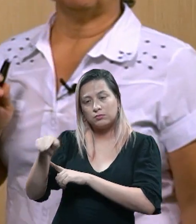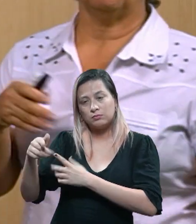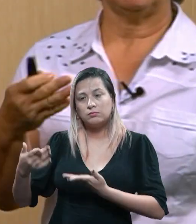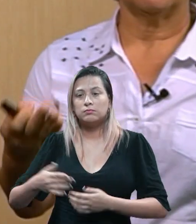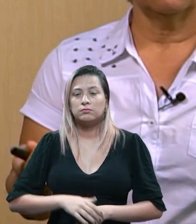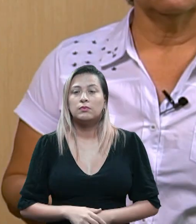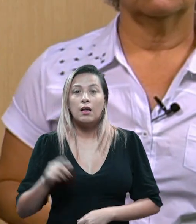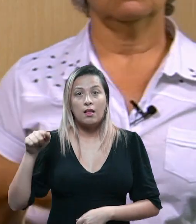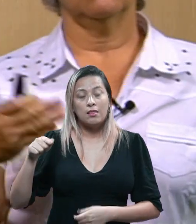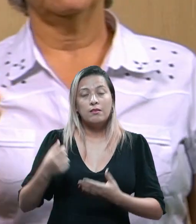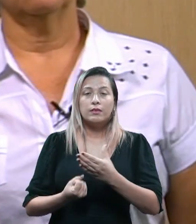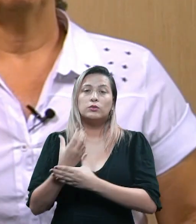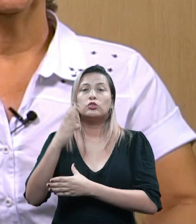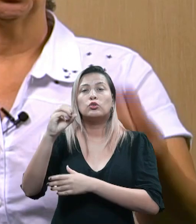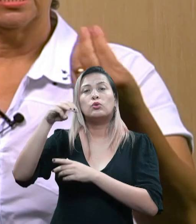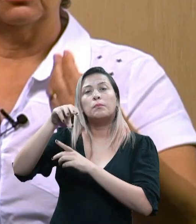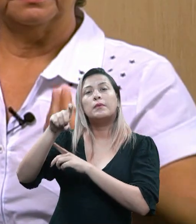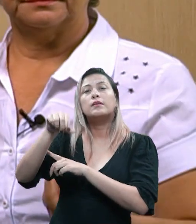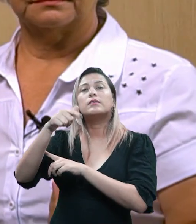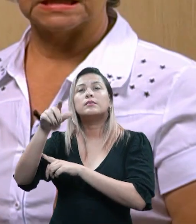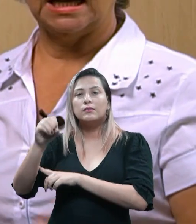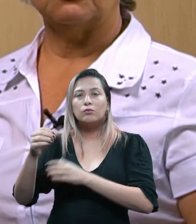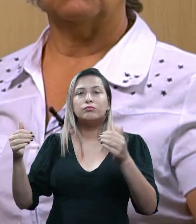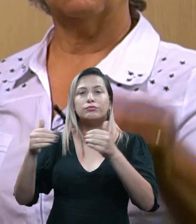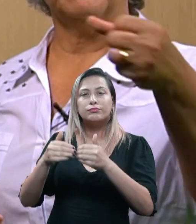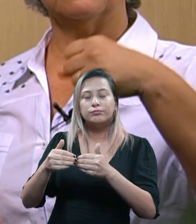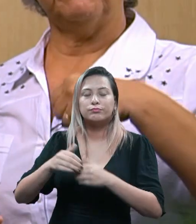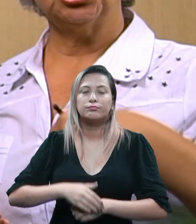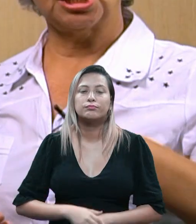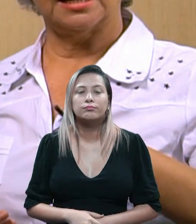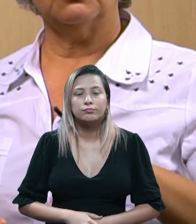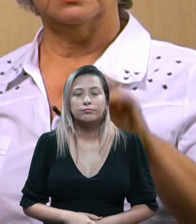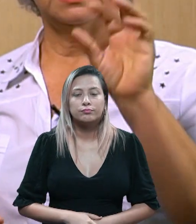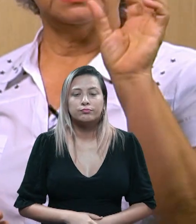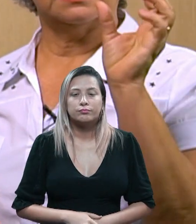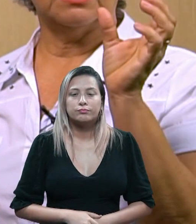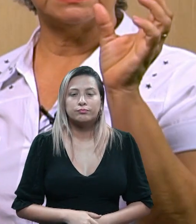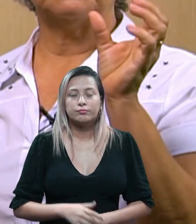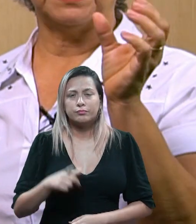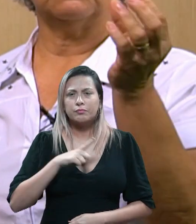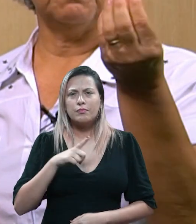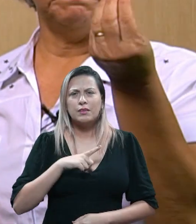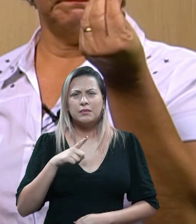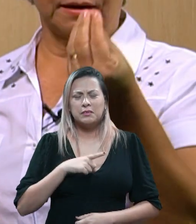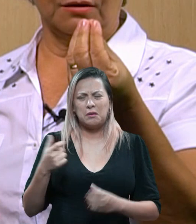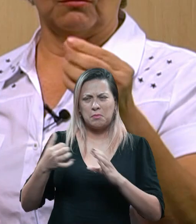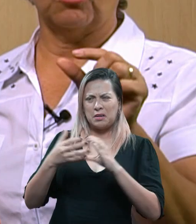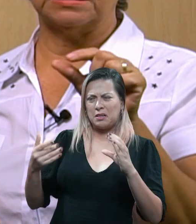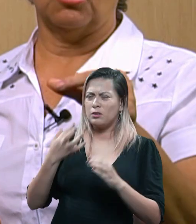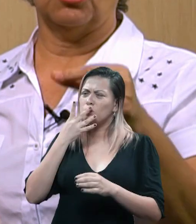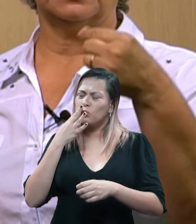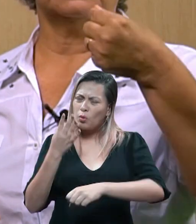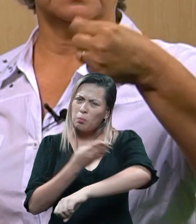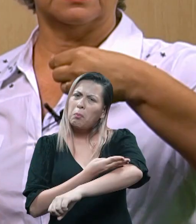um comedão, o comedão fechado, certo? O comedão fechado, ele tem um aspecto branco.